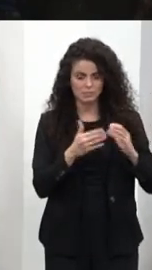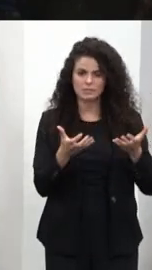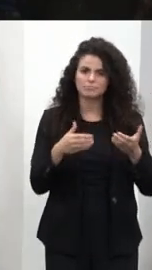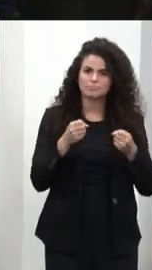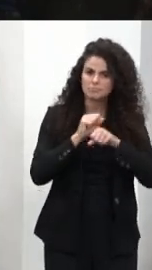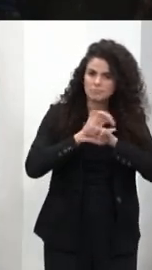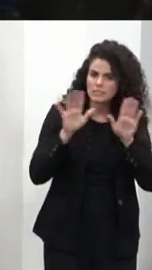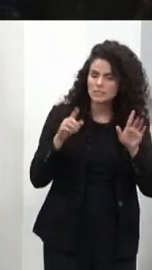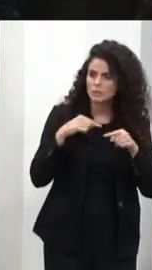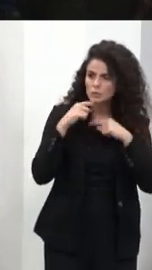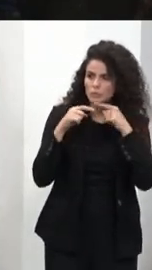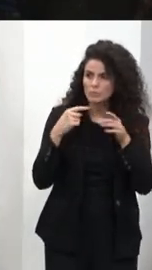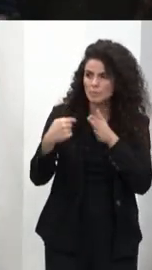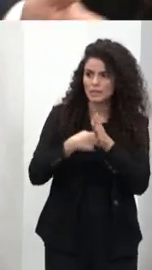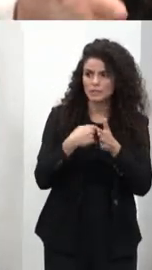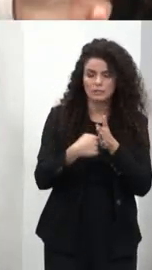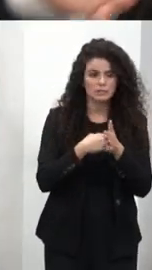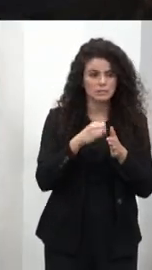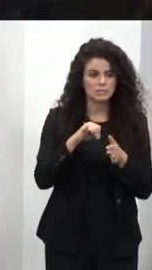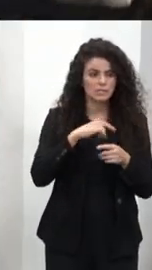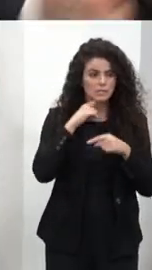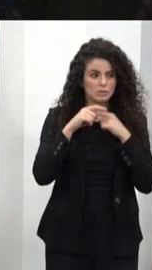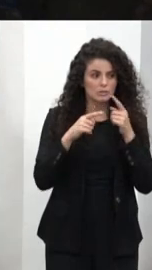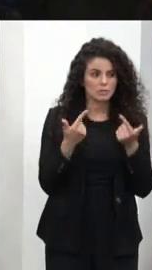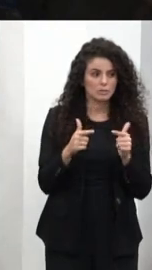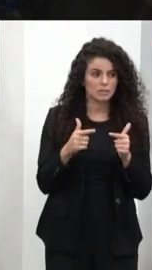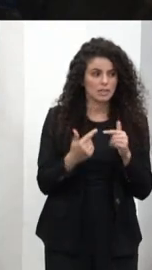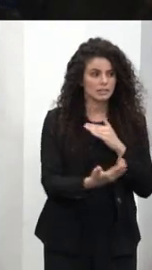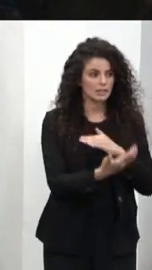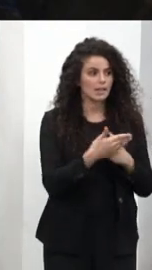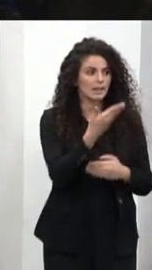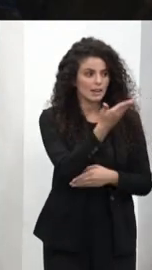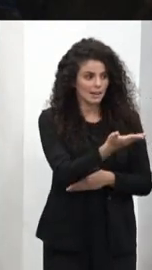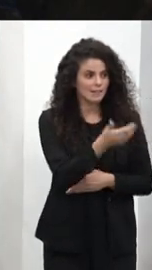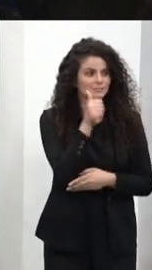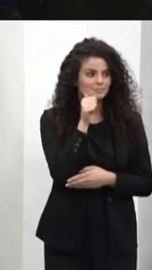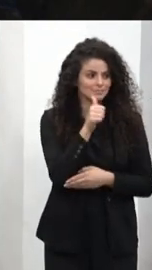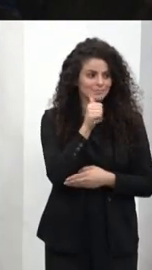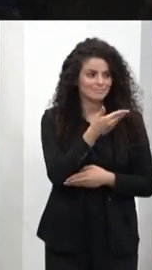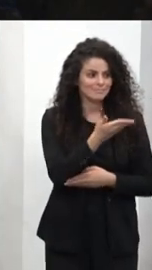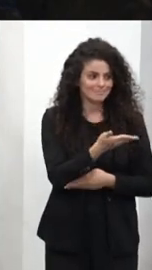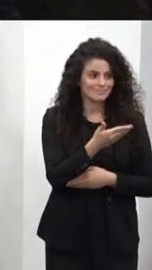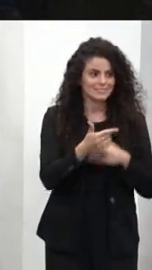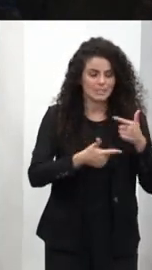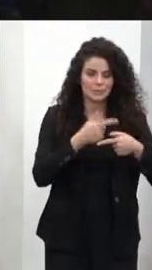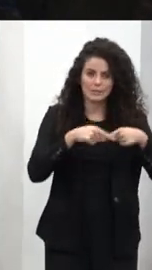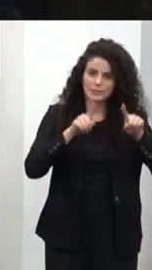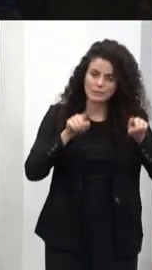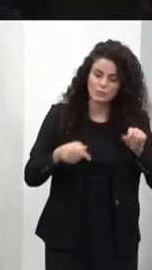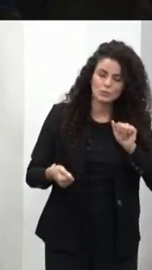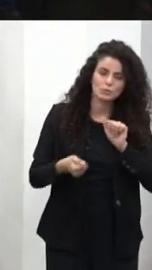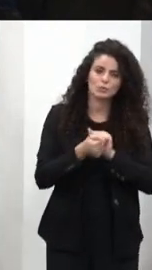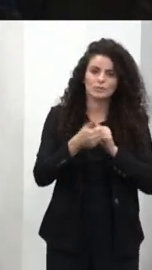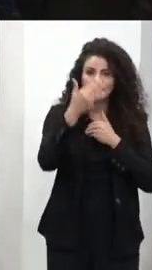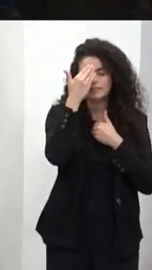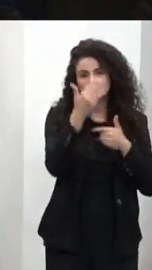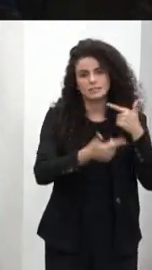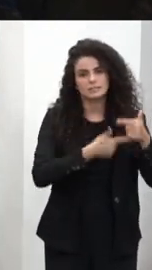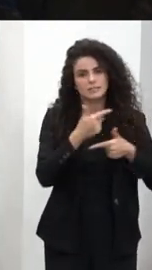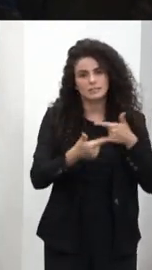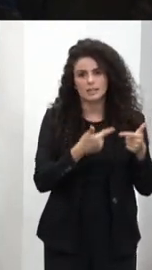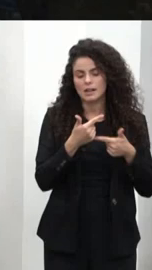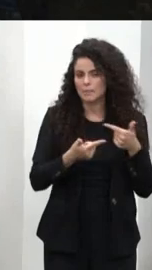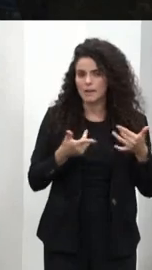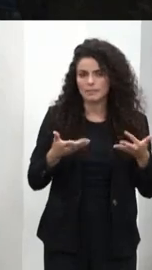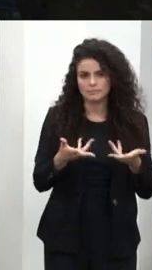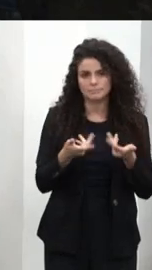de esclarecimento seu também não tiver todas as respostas nós temos ajuda vieram aqui a as minhas servidoras a quem agradeço muito trabalho tem sido excelente Desde quando cheguei